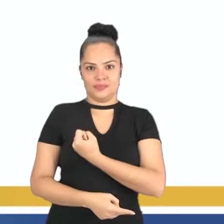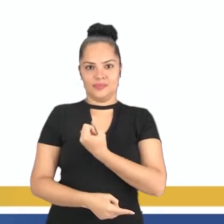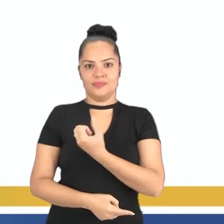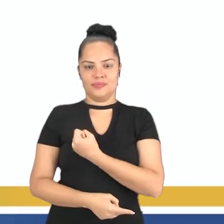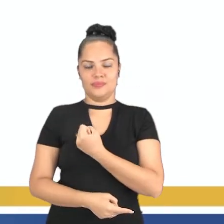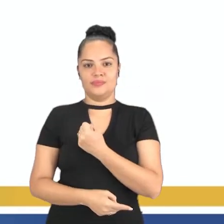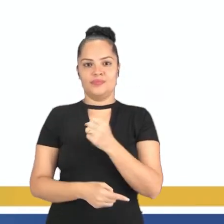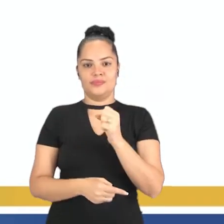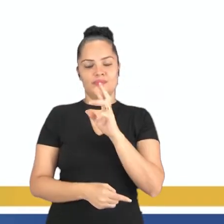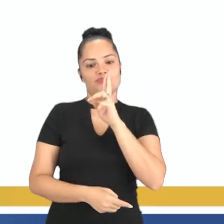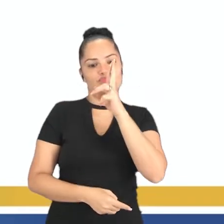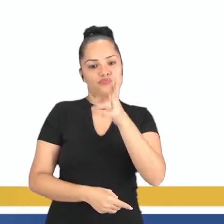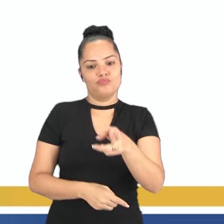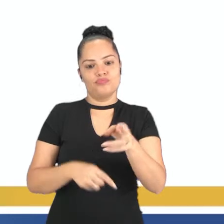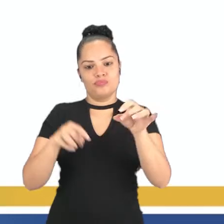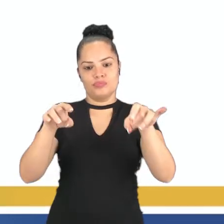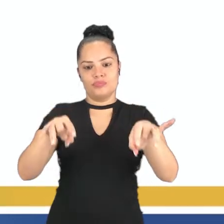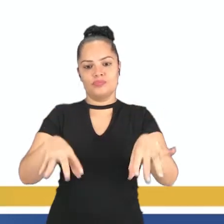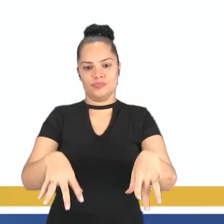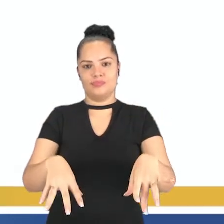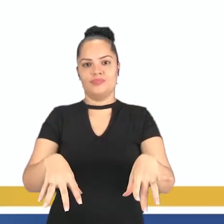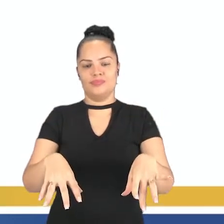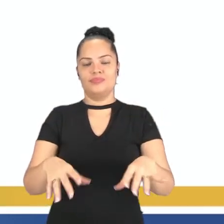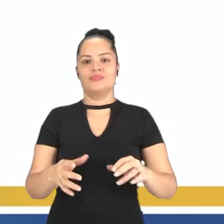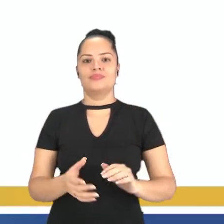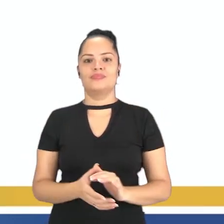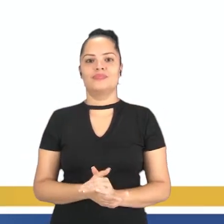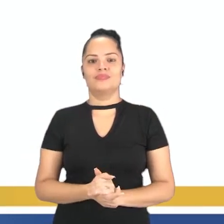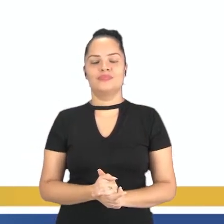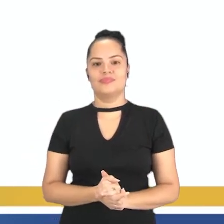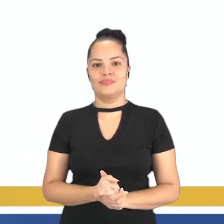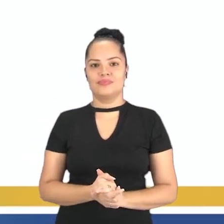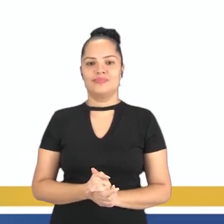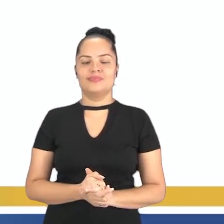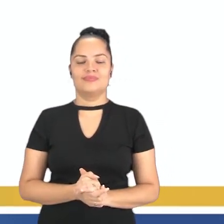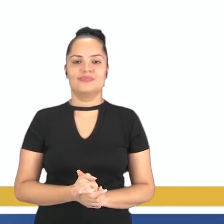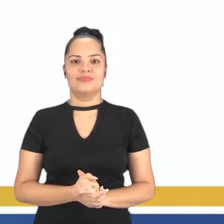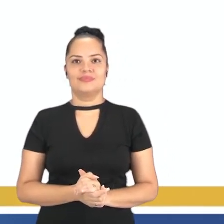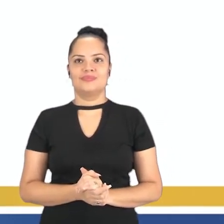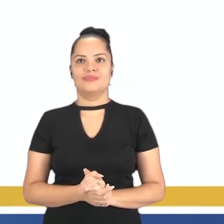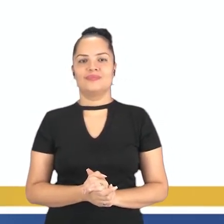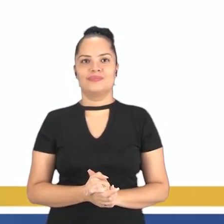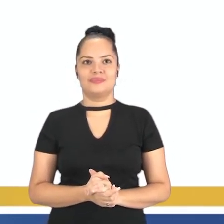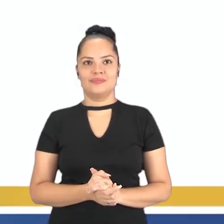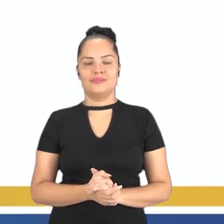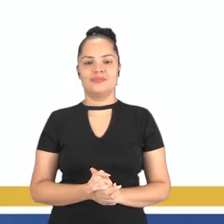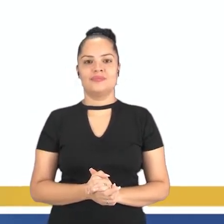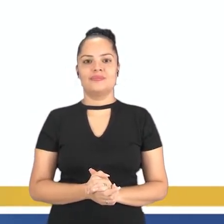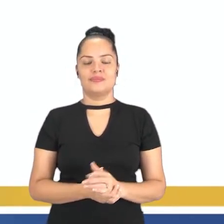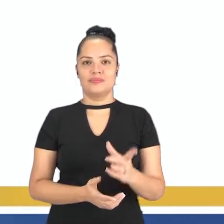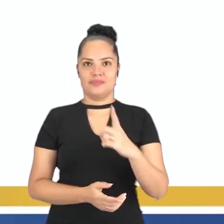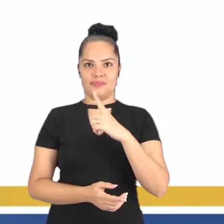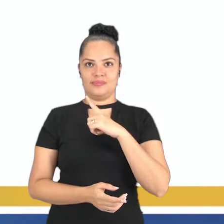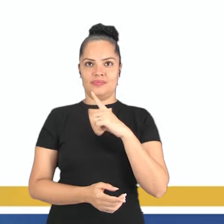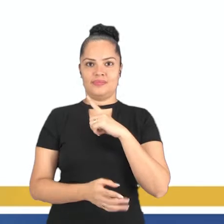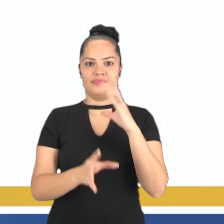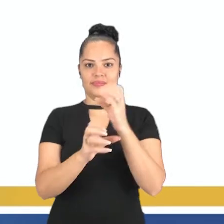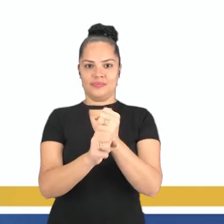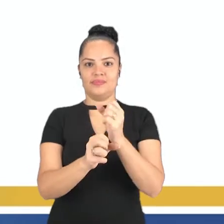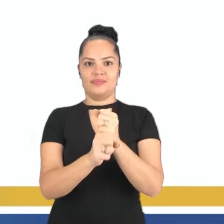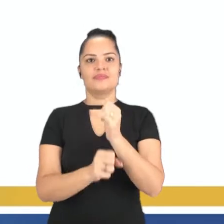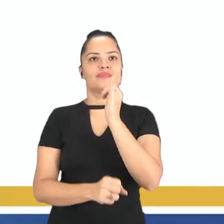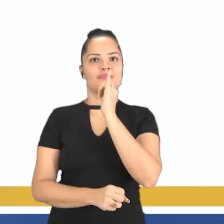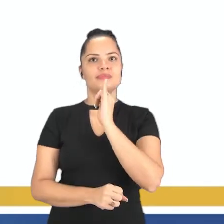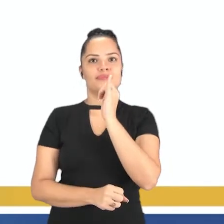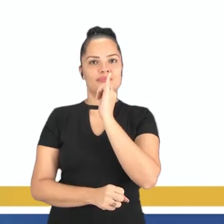produzem o que nós chamamos de quociente e o resto, beleza? Então, vamos ver aqui um